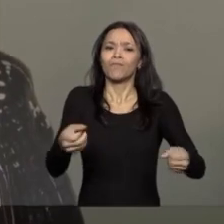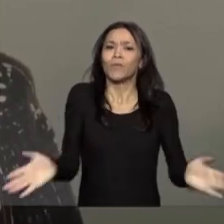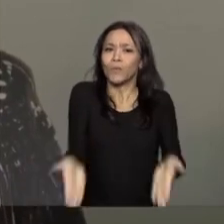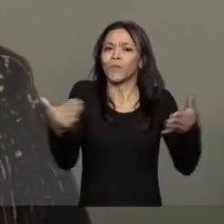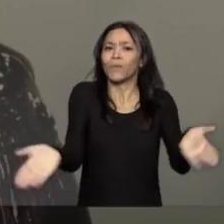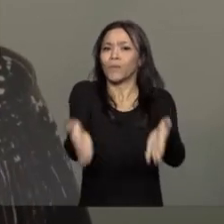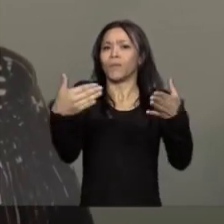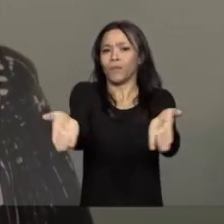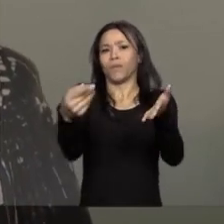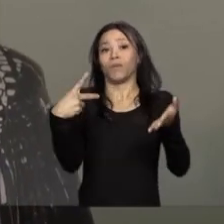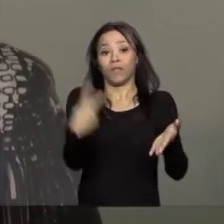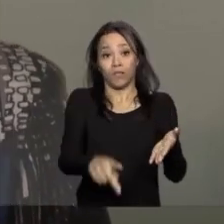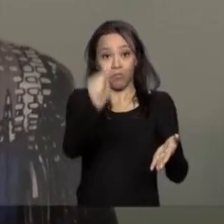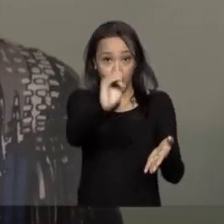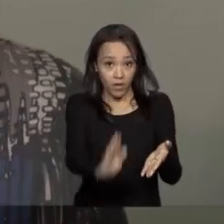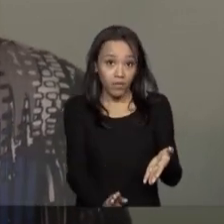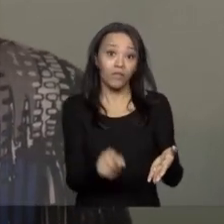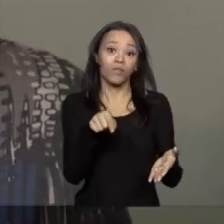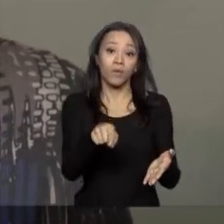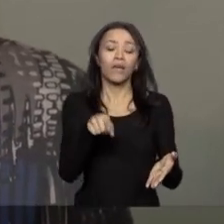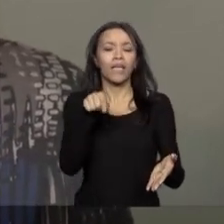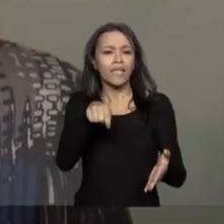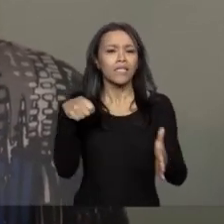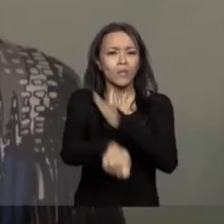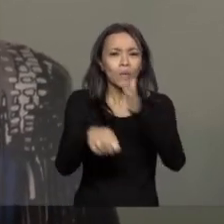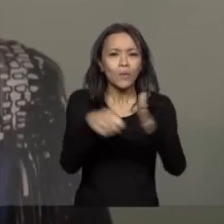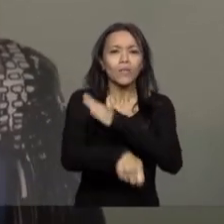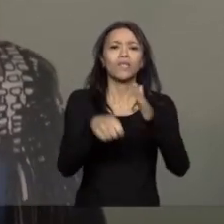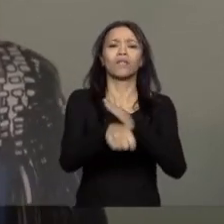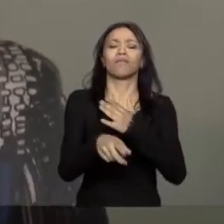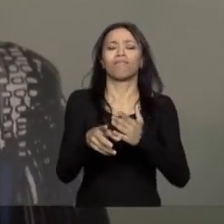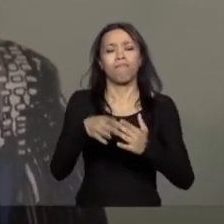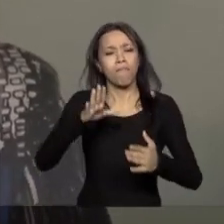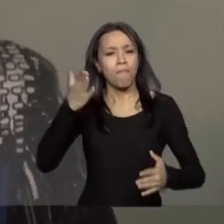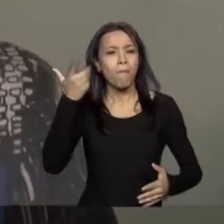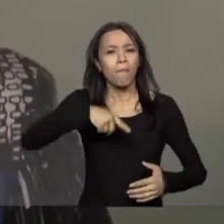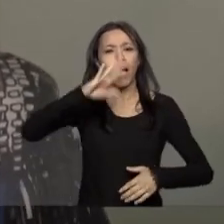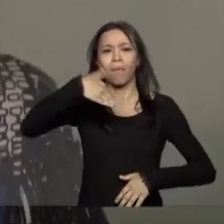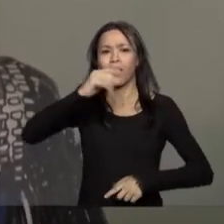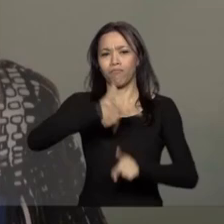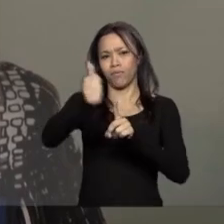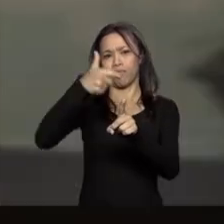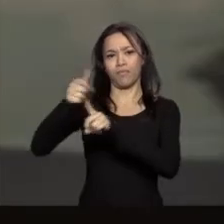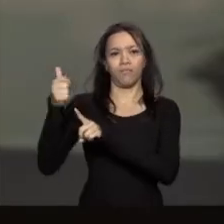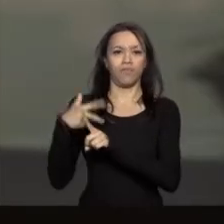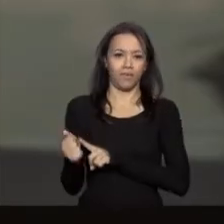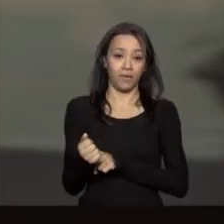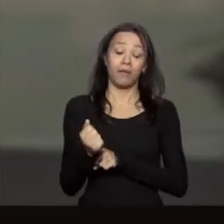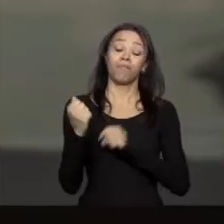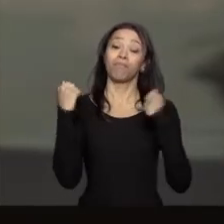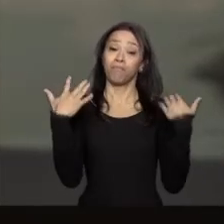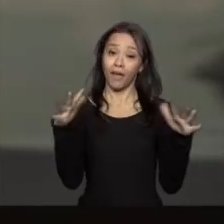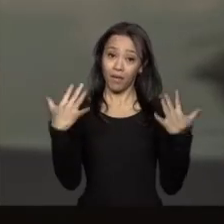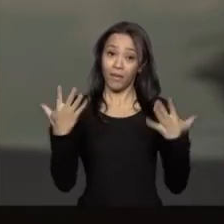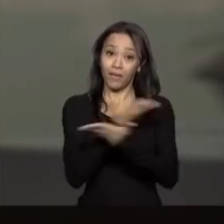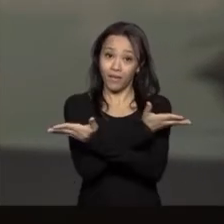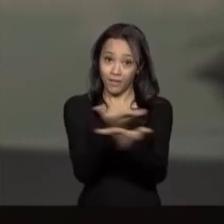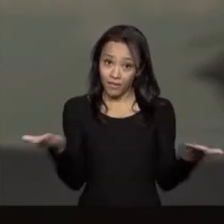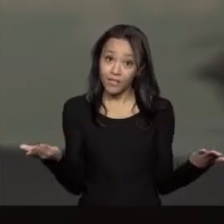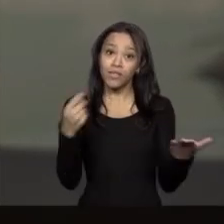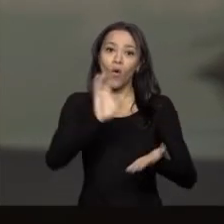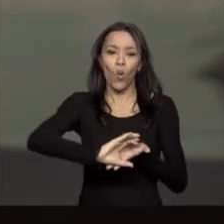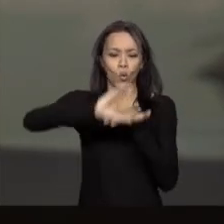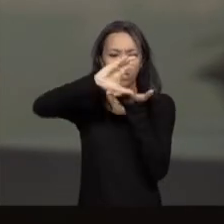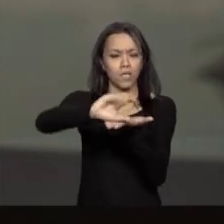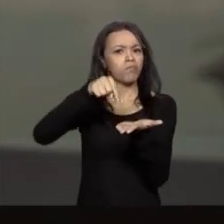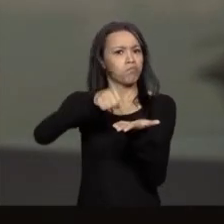extrativismo no Brasil que tornem essas lutas cada vez mais vitoriosas parabén